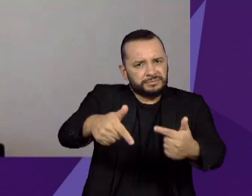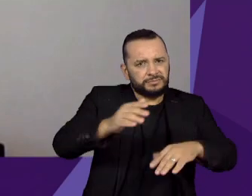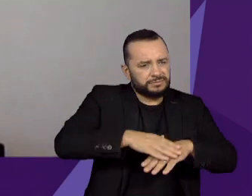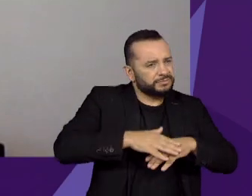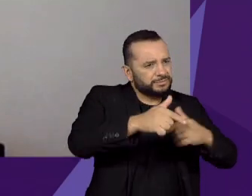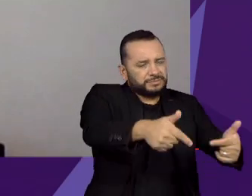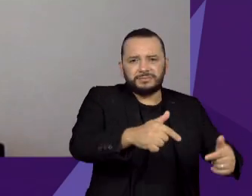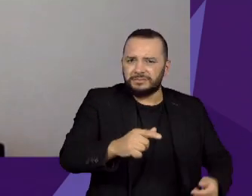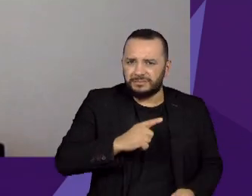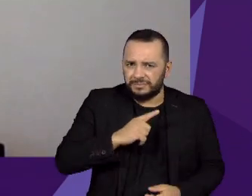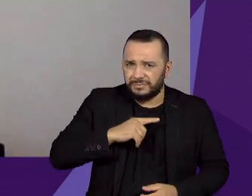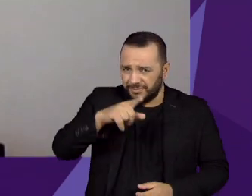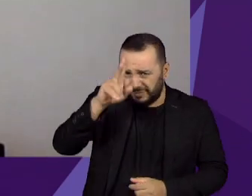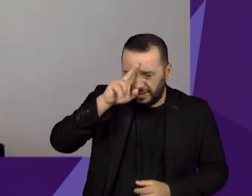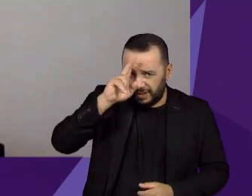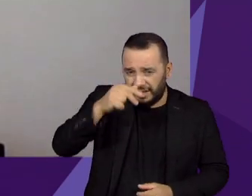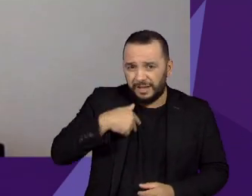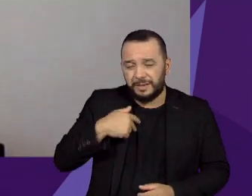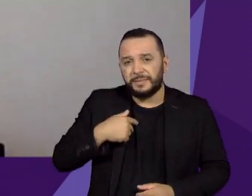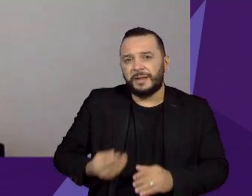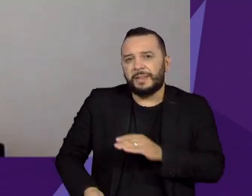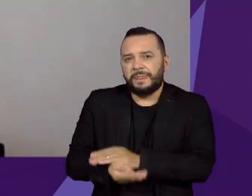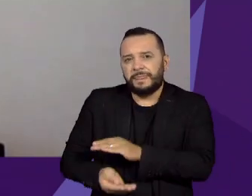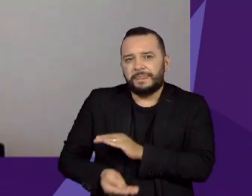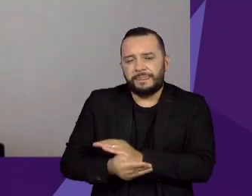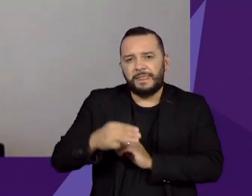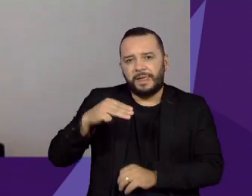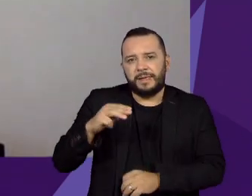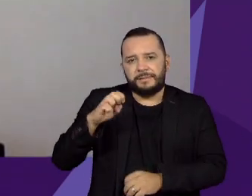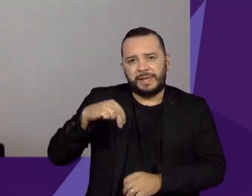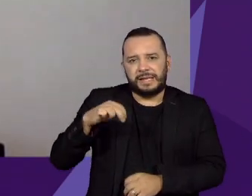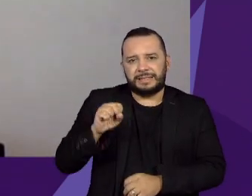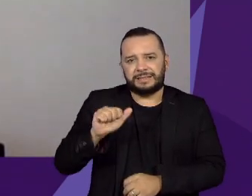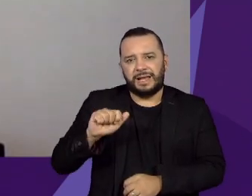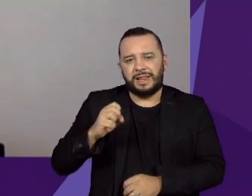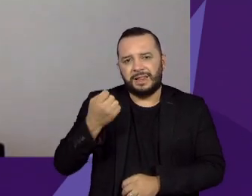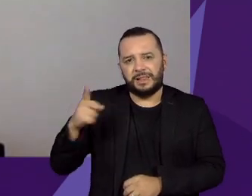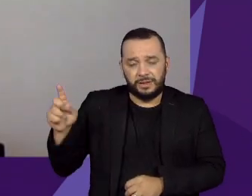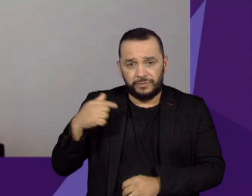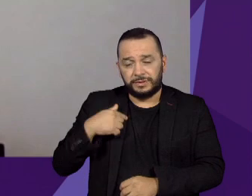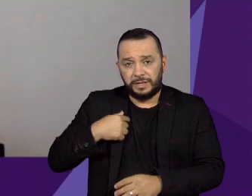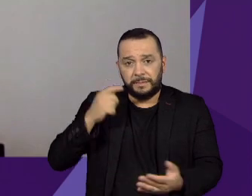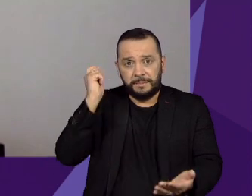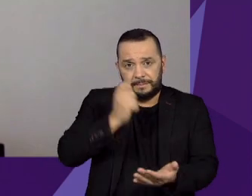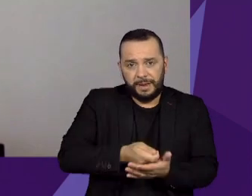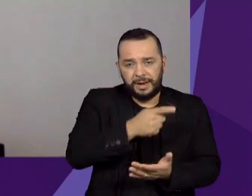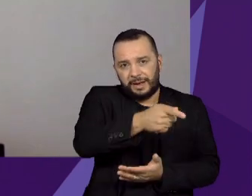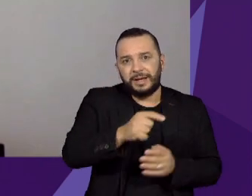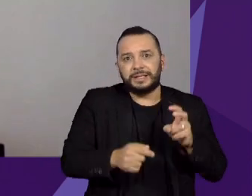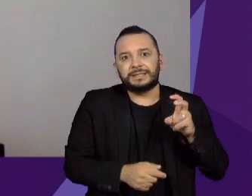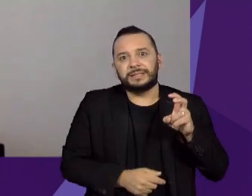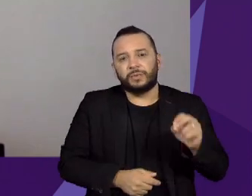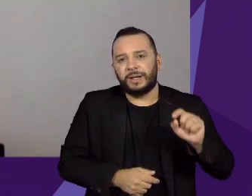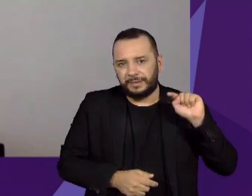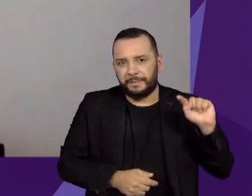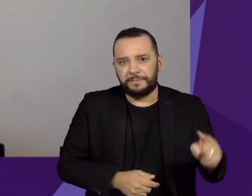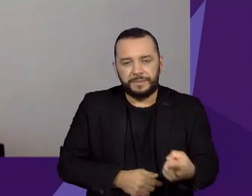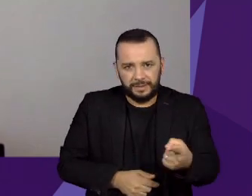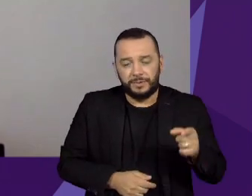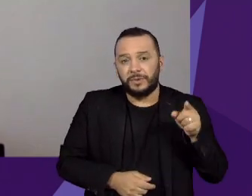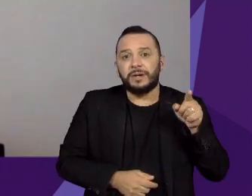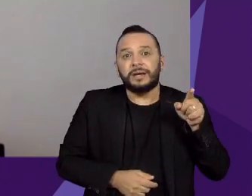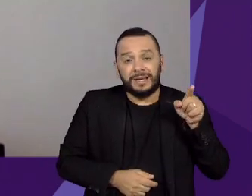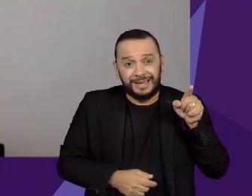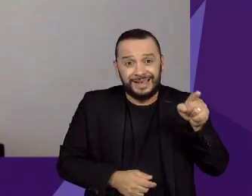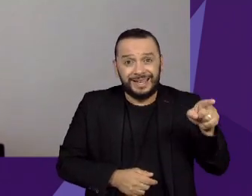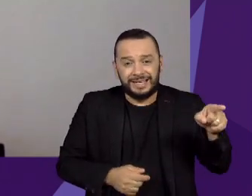cooptação. Se você lembrar do mensalão, que é você pagar uma mesada de 50 mil e botar os deputados na fila do Banco Rural para pegar a